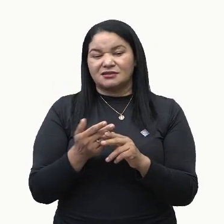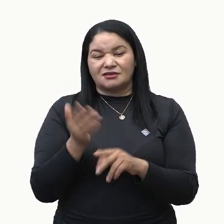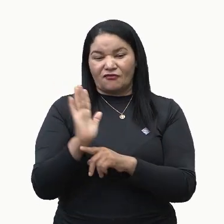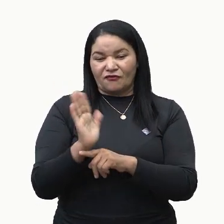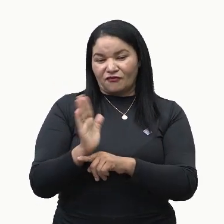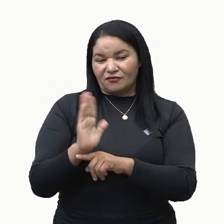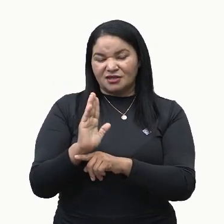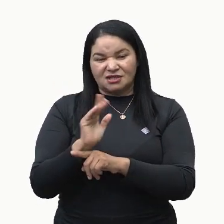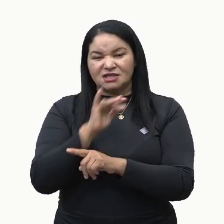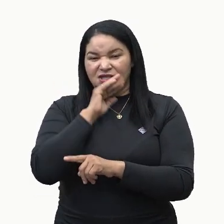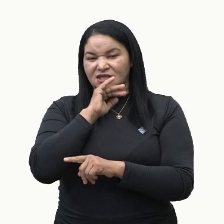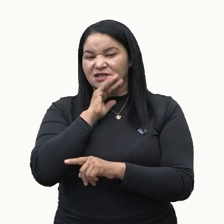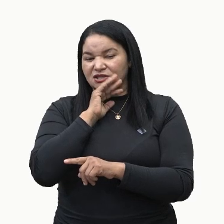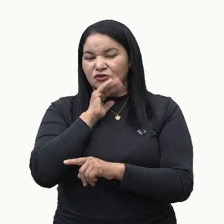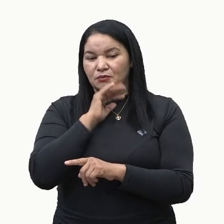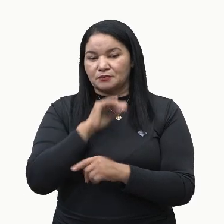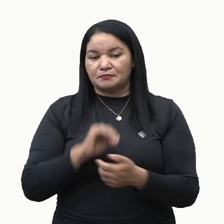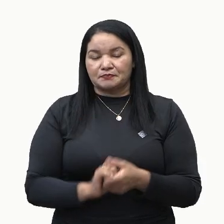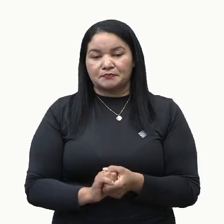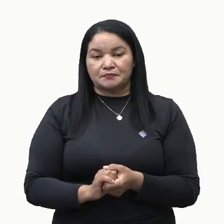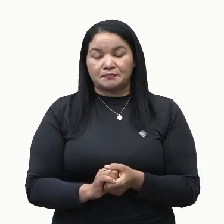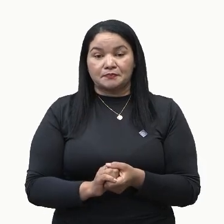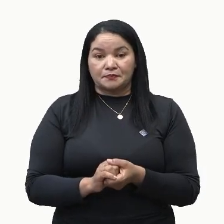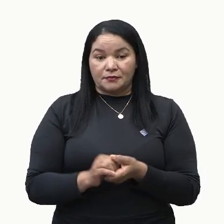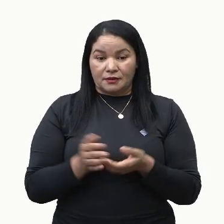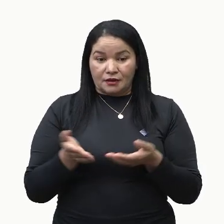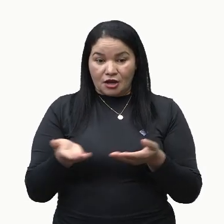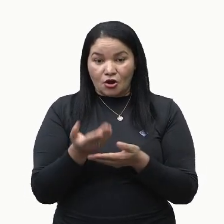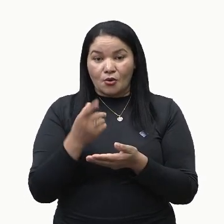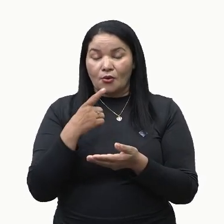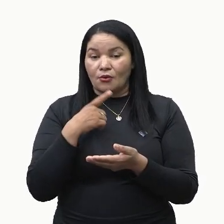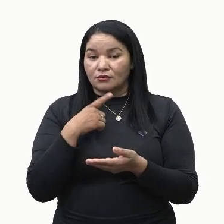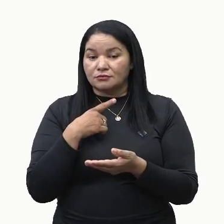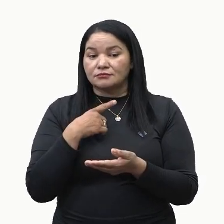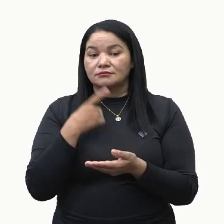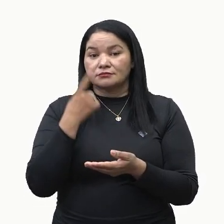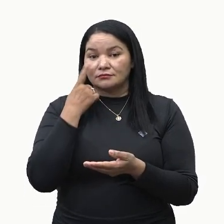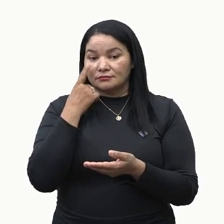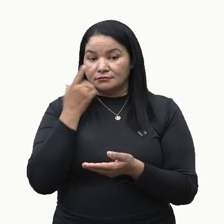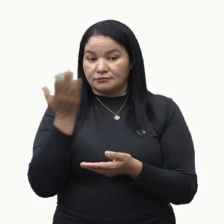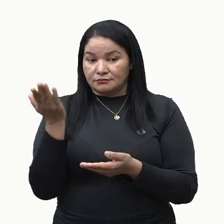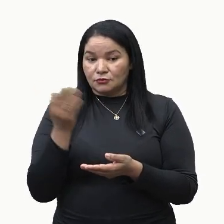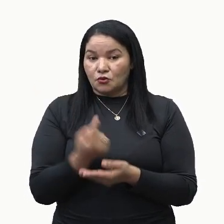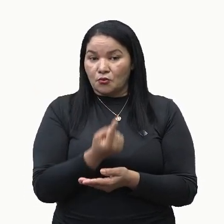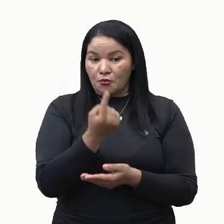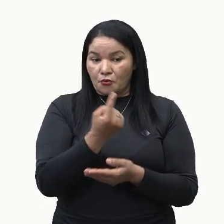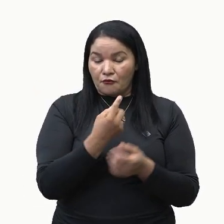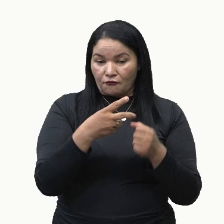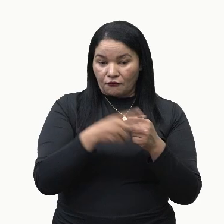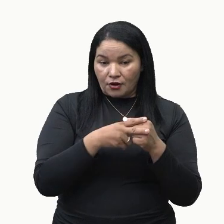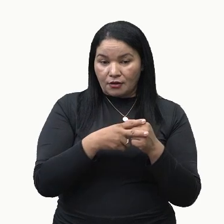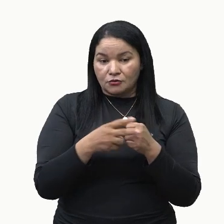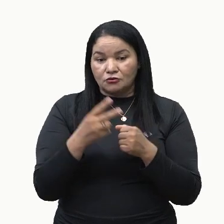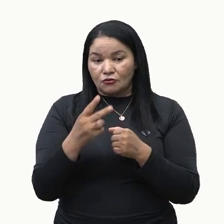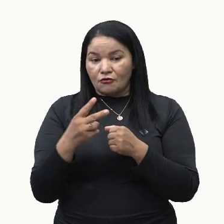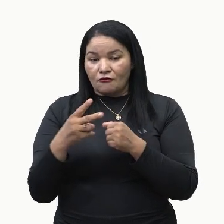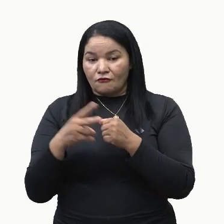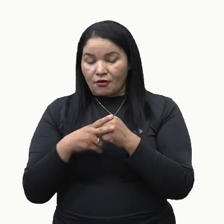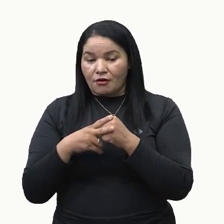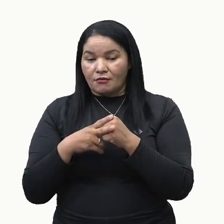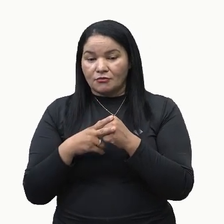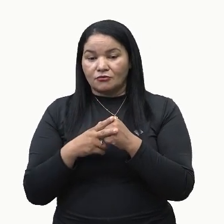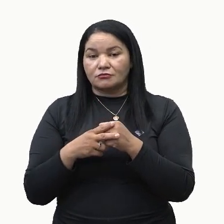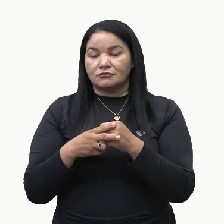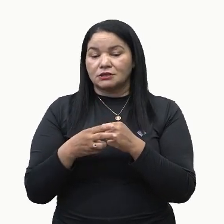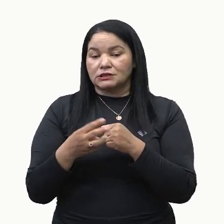horrível. Aqui nós já temos um verbo, dois verbos,